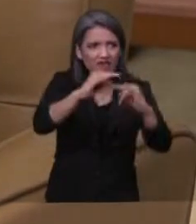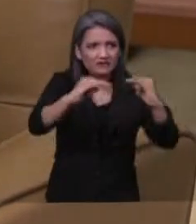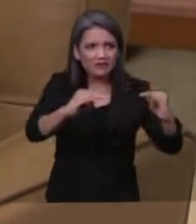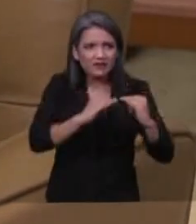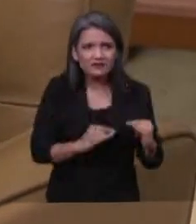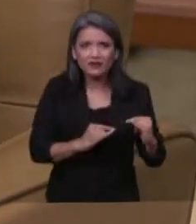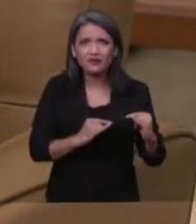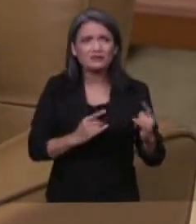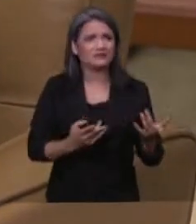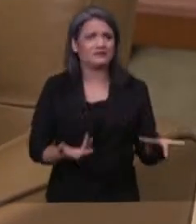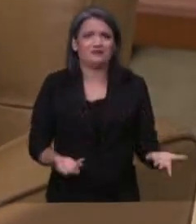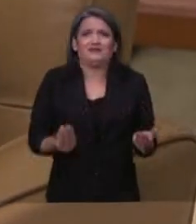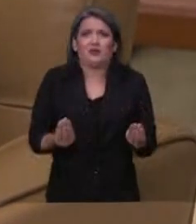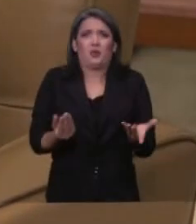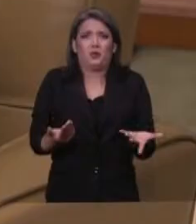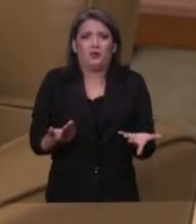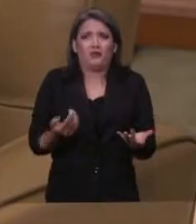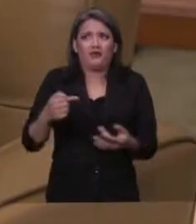lugar nenhum.